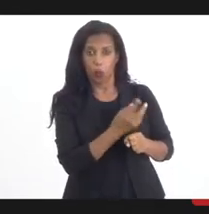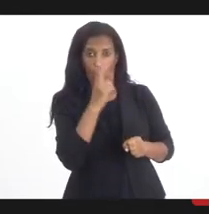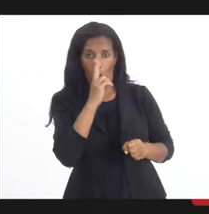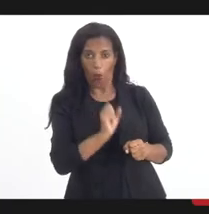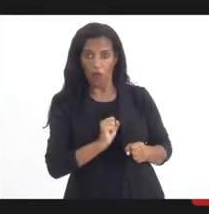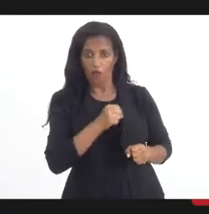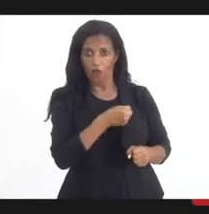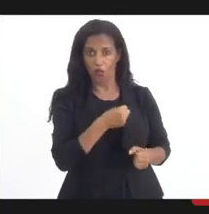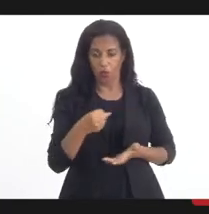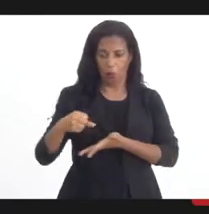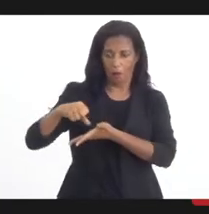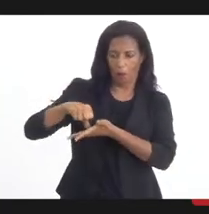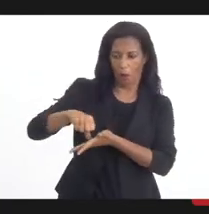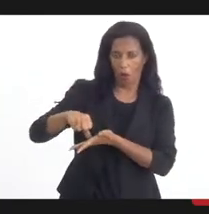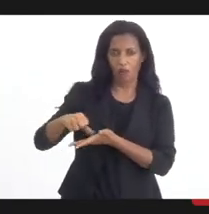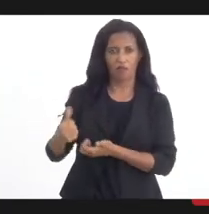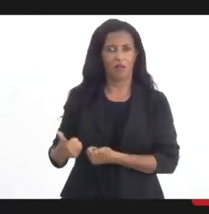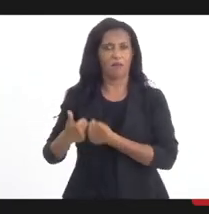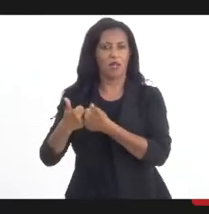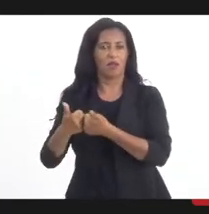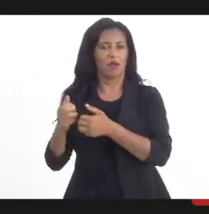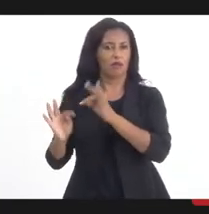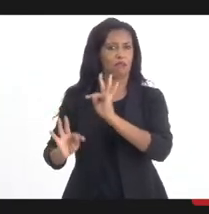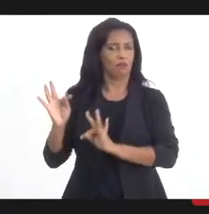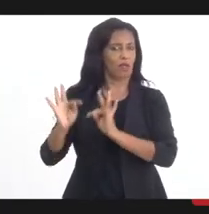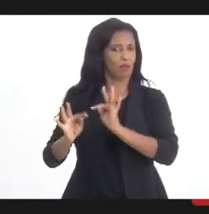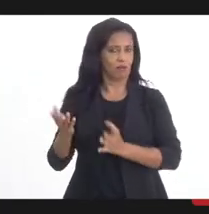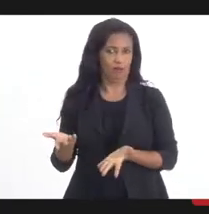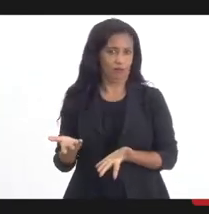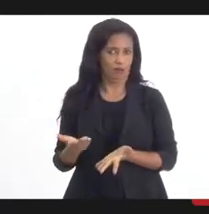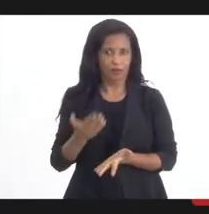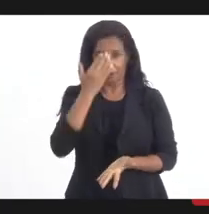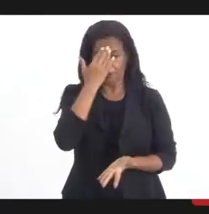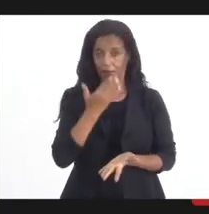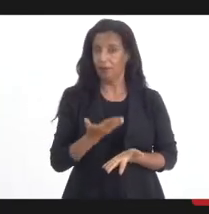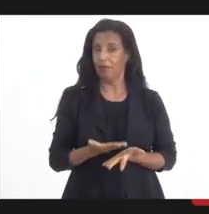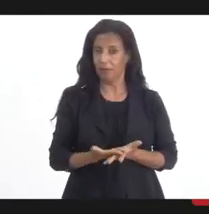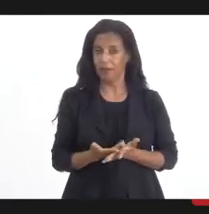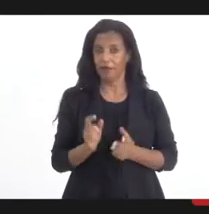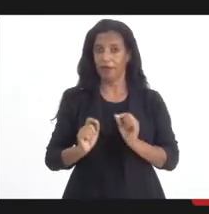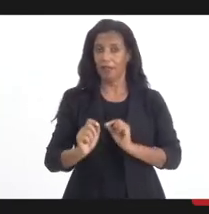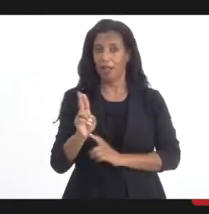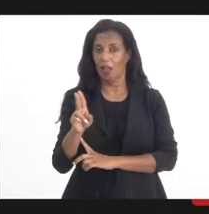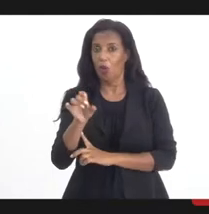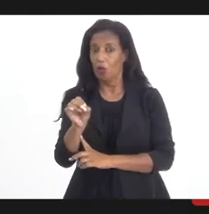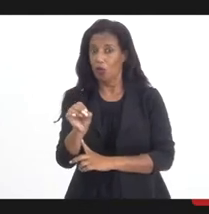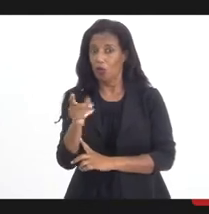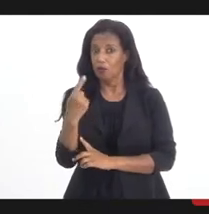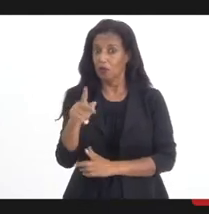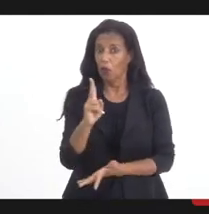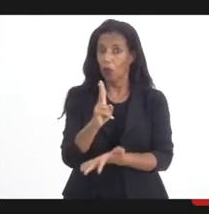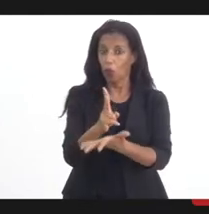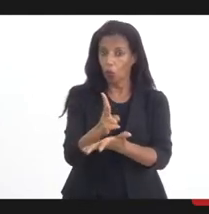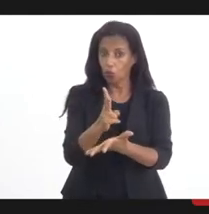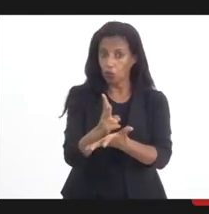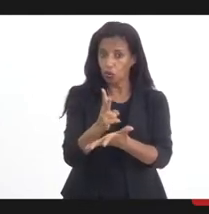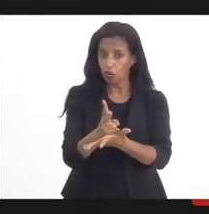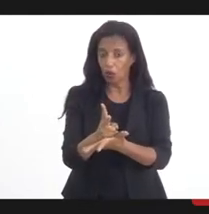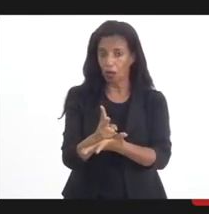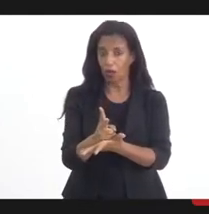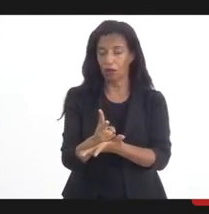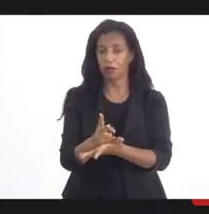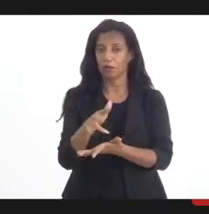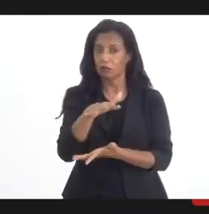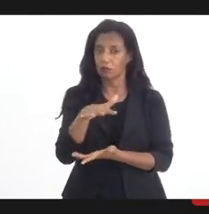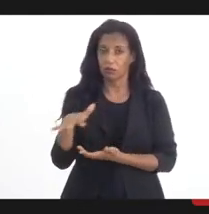como polo, isso vai melhorar em termos de tecnologia. Então, eu acredito que a UESO tem que permanecer na Zona